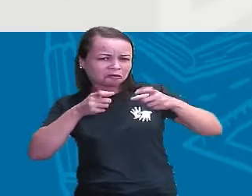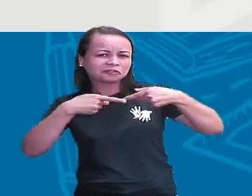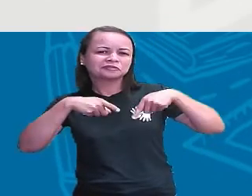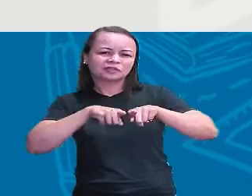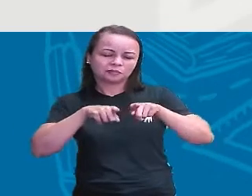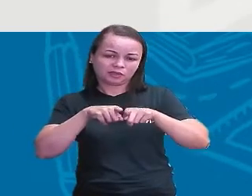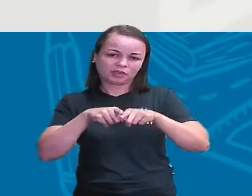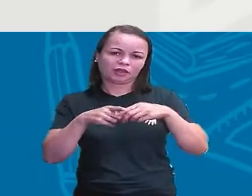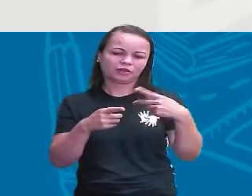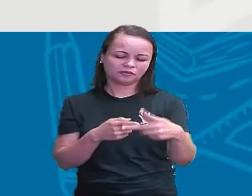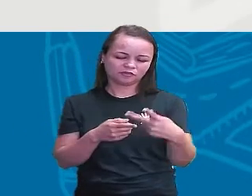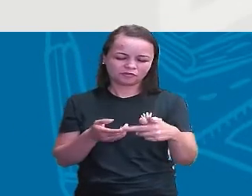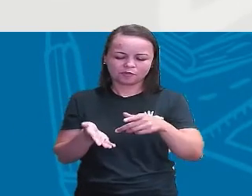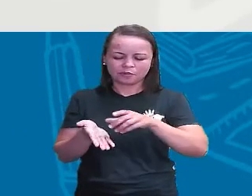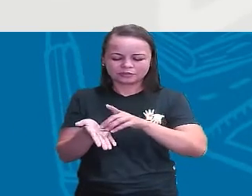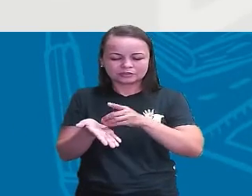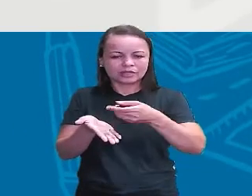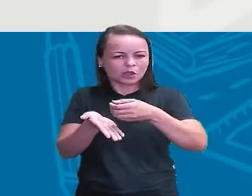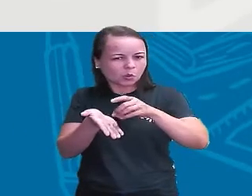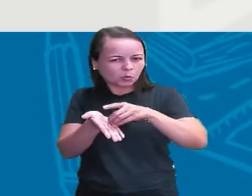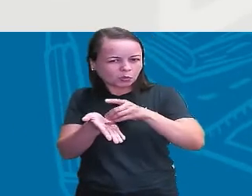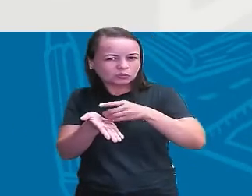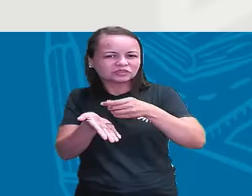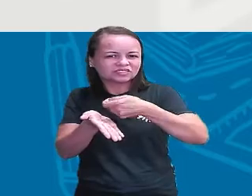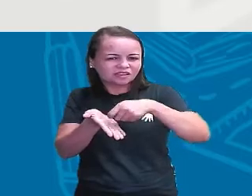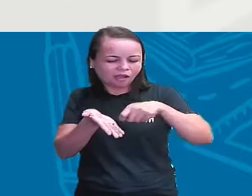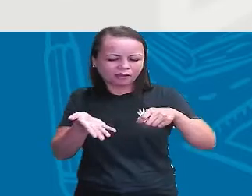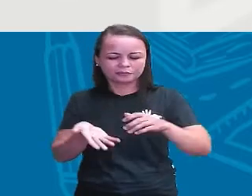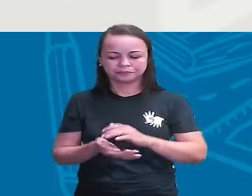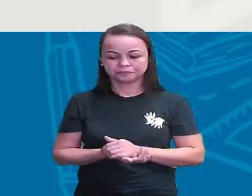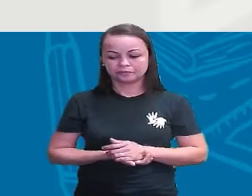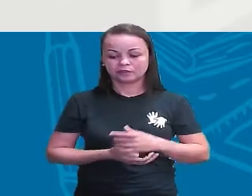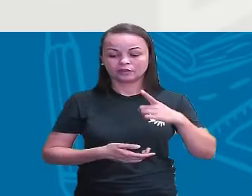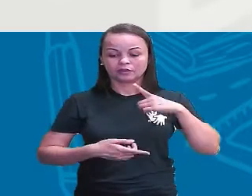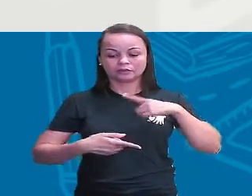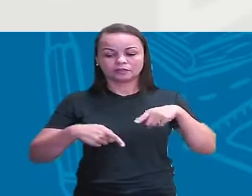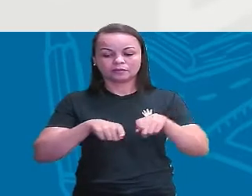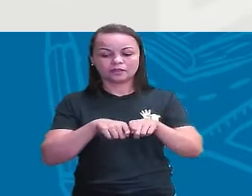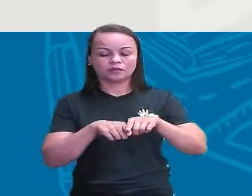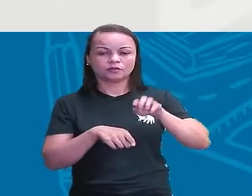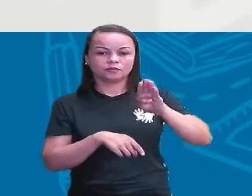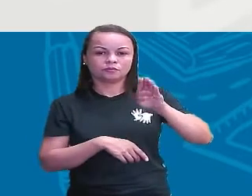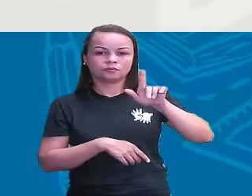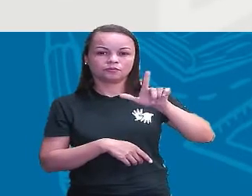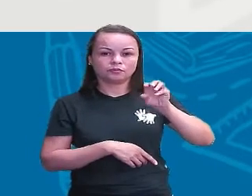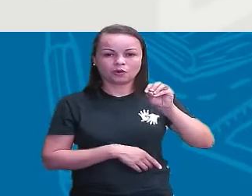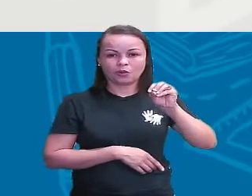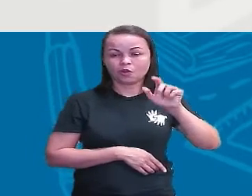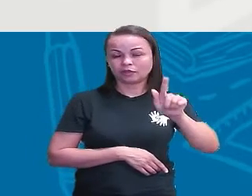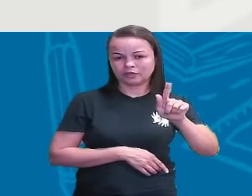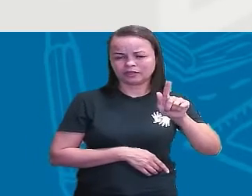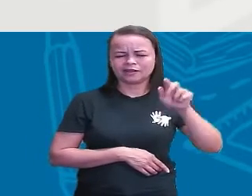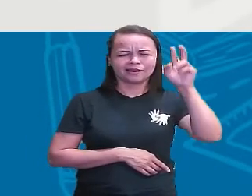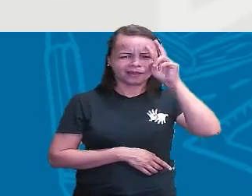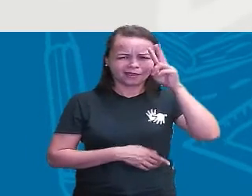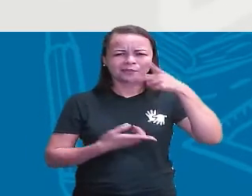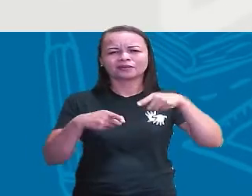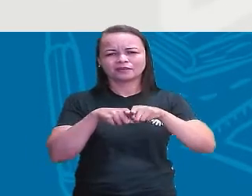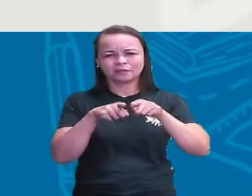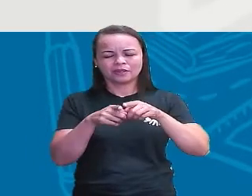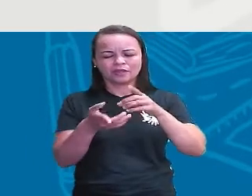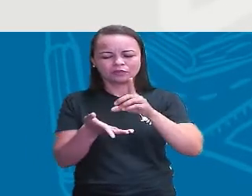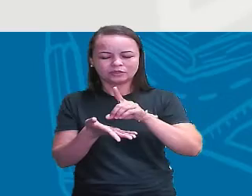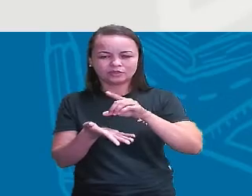um diário. Temos também o blog, que lembra muito o diário, né, onde a pessoa pode estar lá falando de